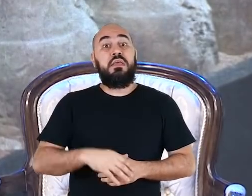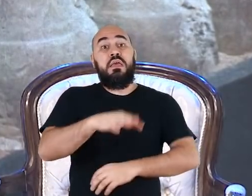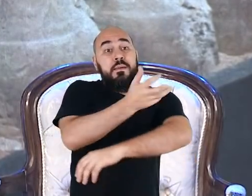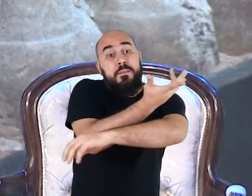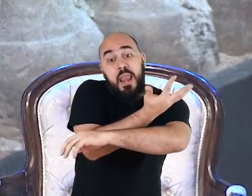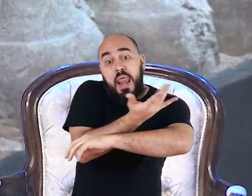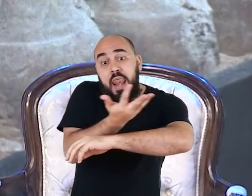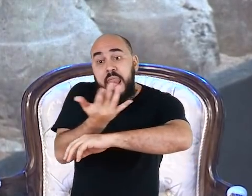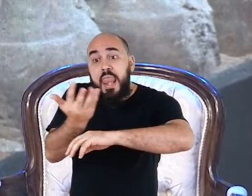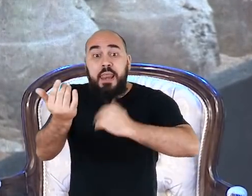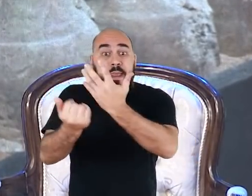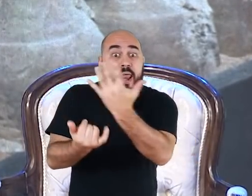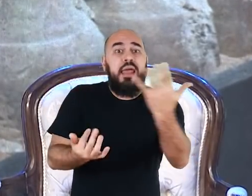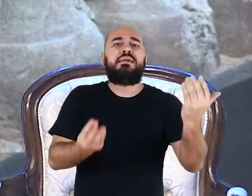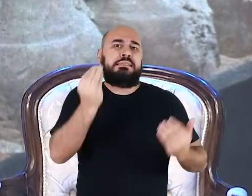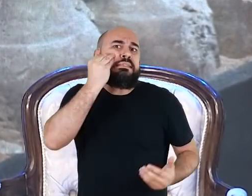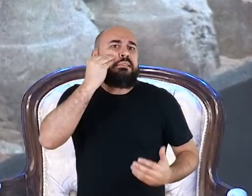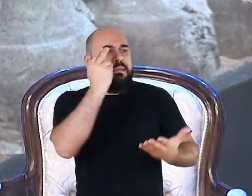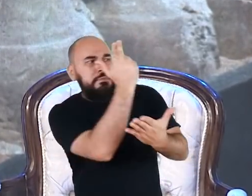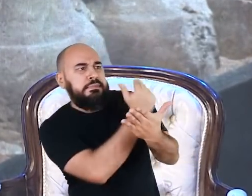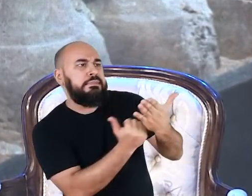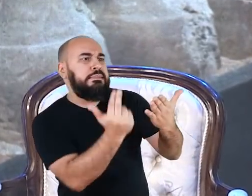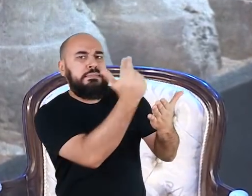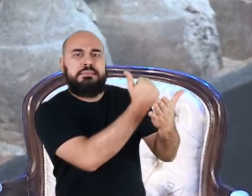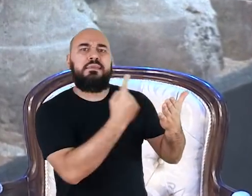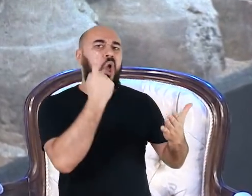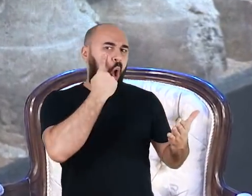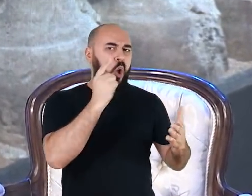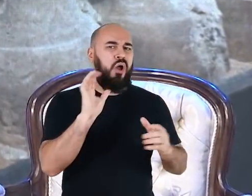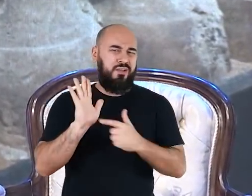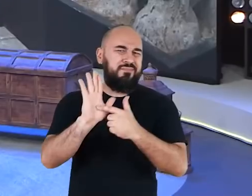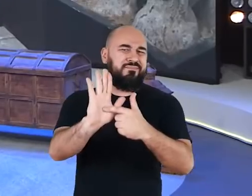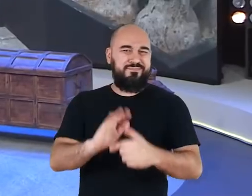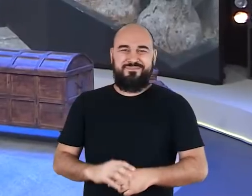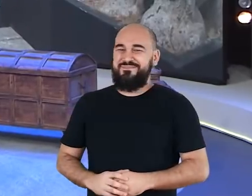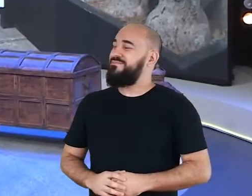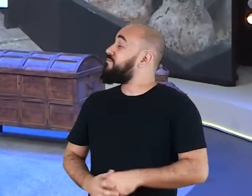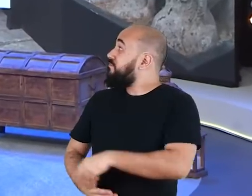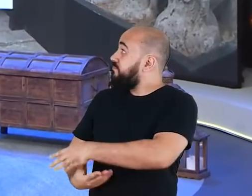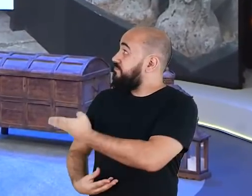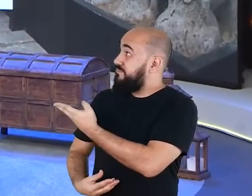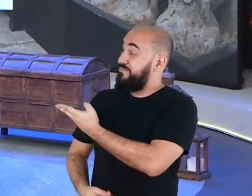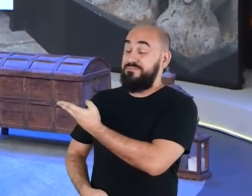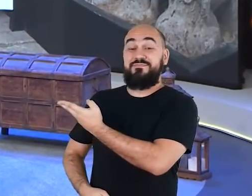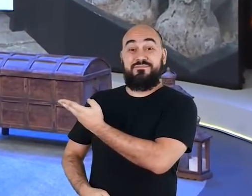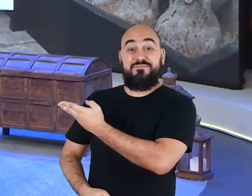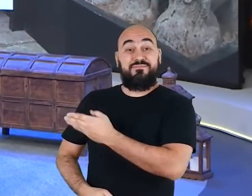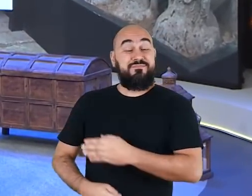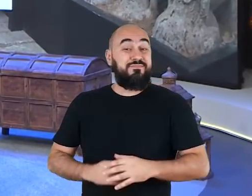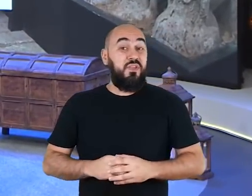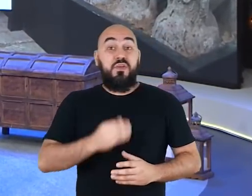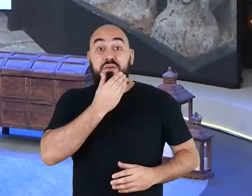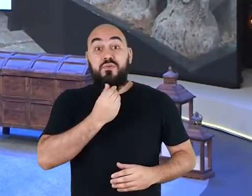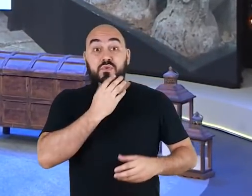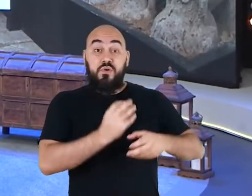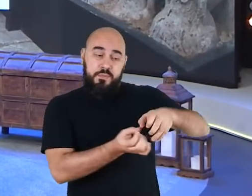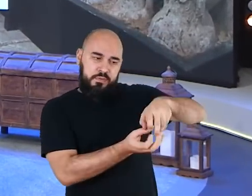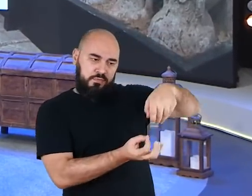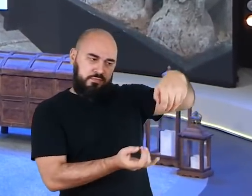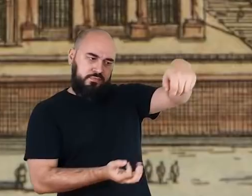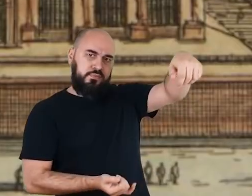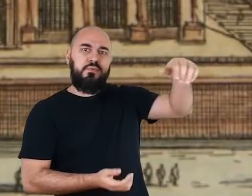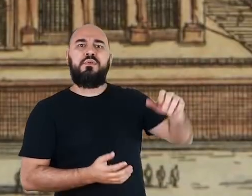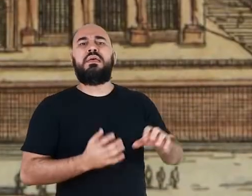suspensos já foram feitas. E eu vou mostrar uma delas para você aqui na tela. Esta, por exemplo, foi produzida pelo cartógrafo e